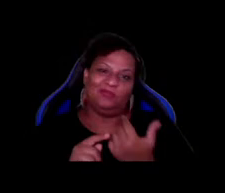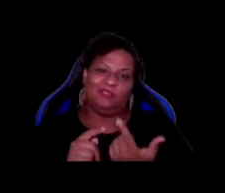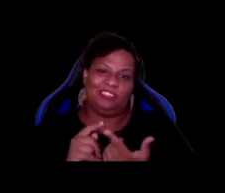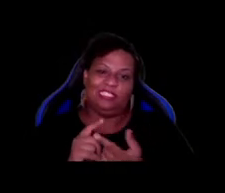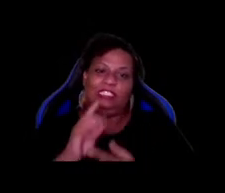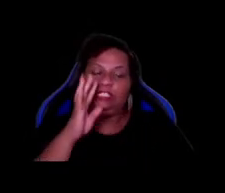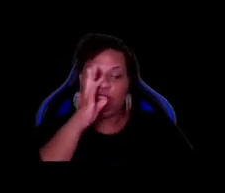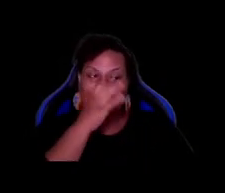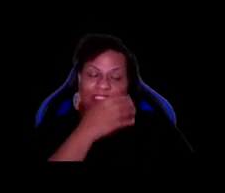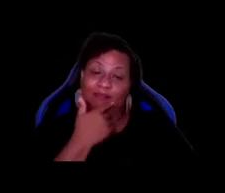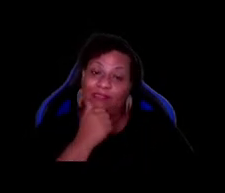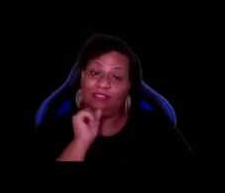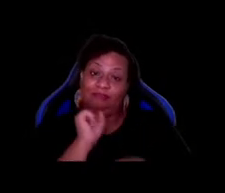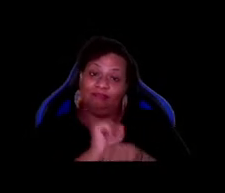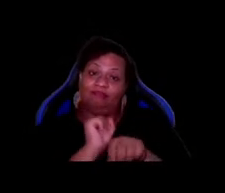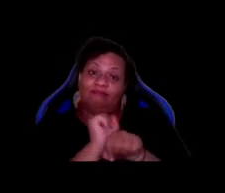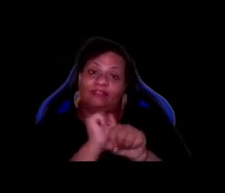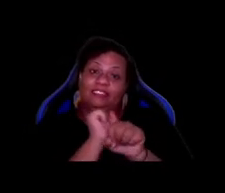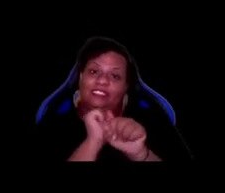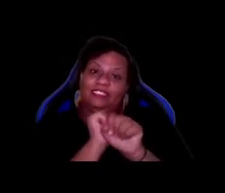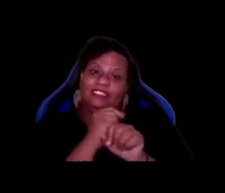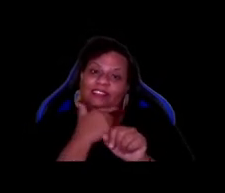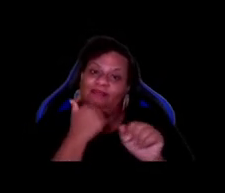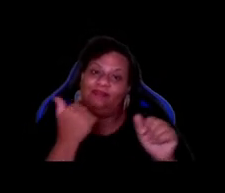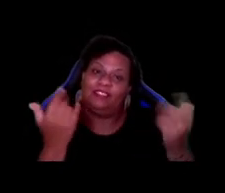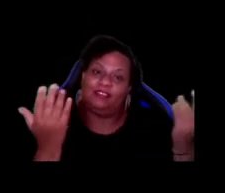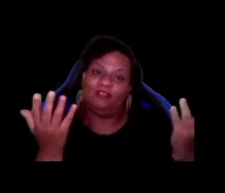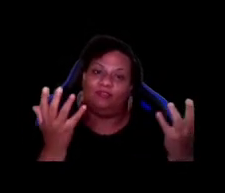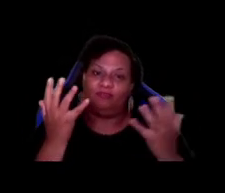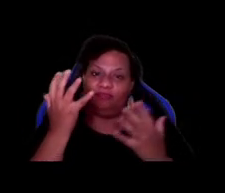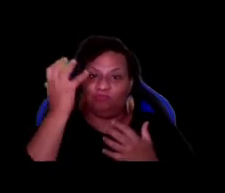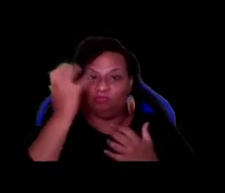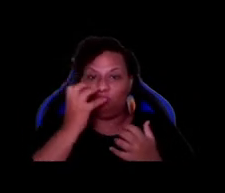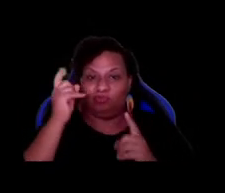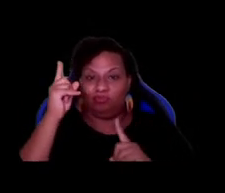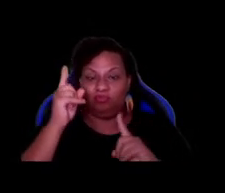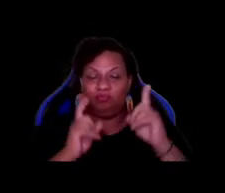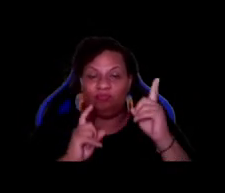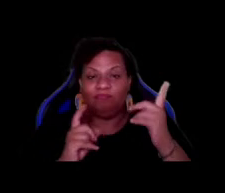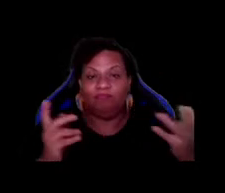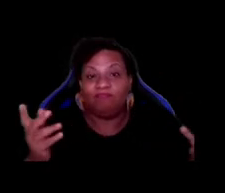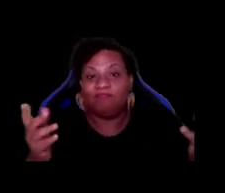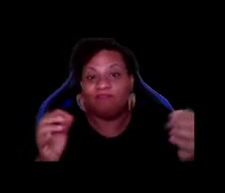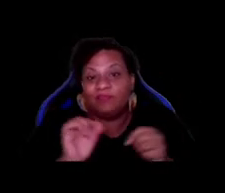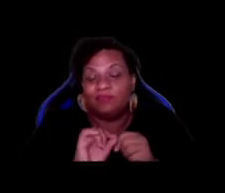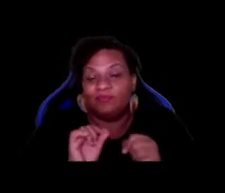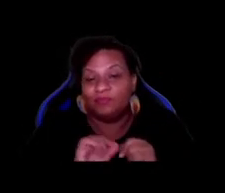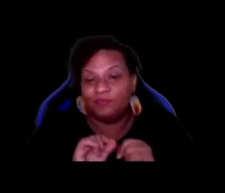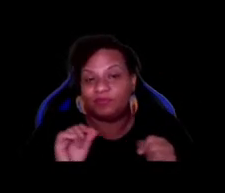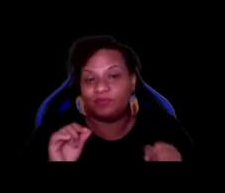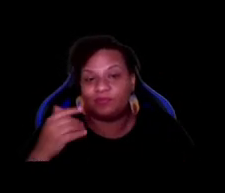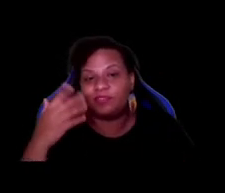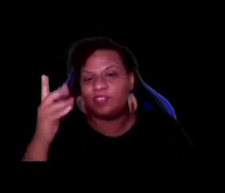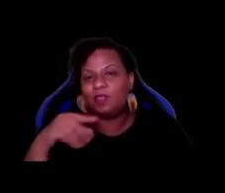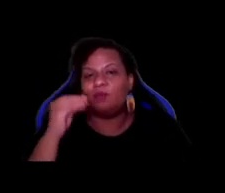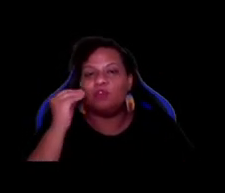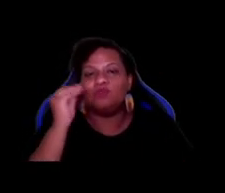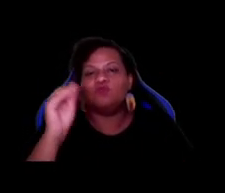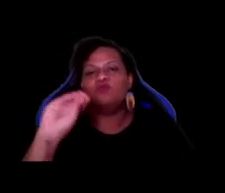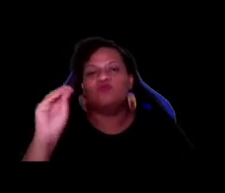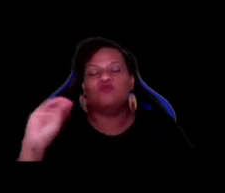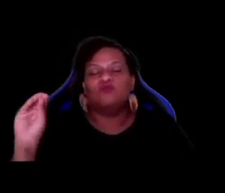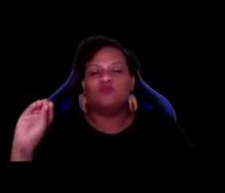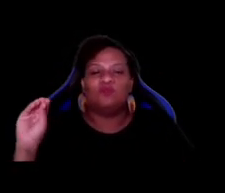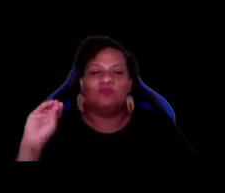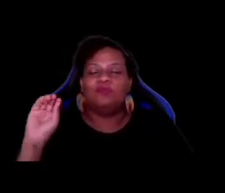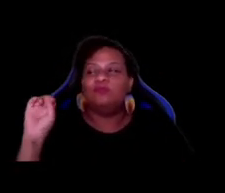não. É melhor a gente esperar mesmo aí, ficar fazendo cara feia e tal. Mas eu depois só dava beijinho